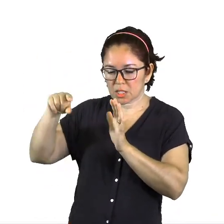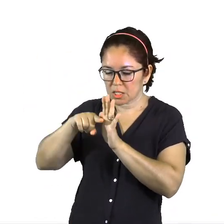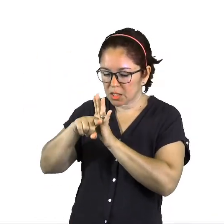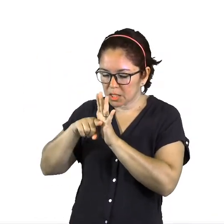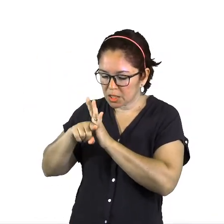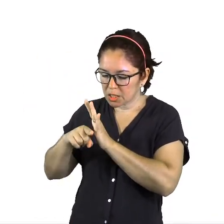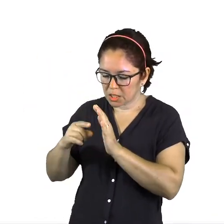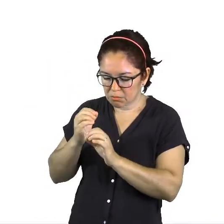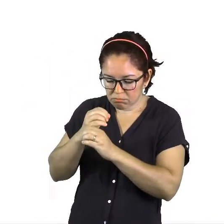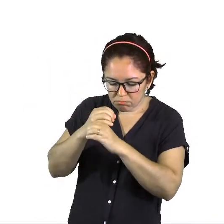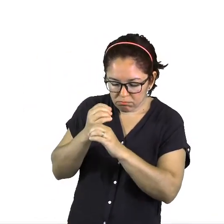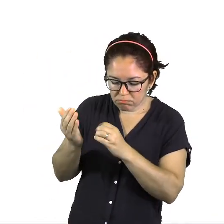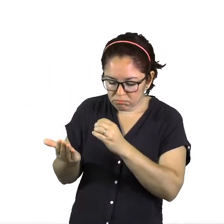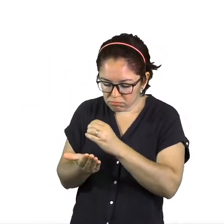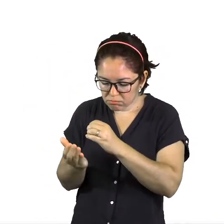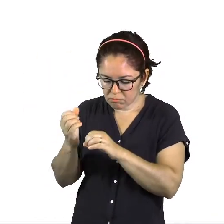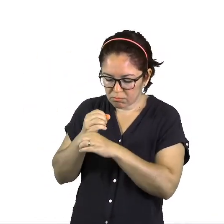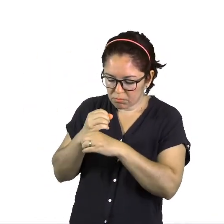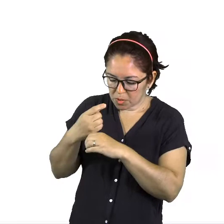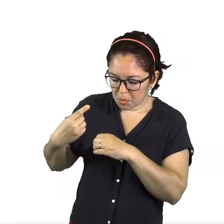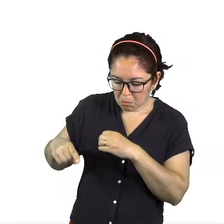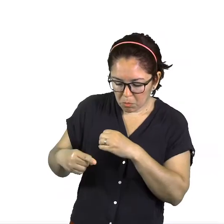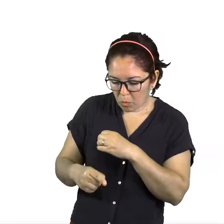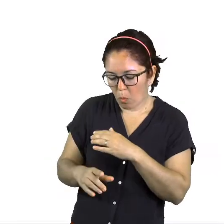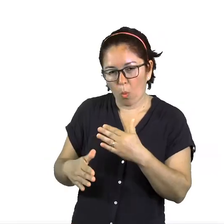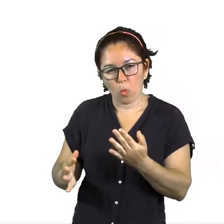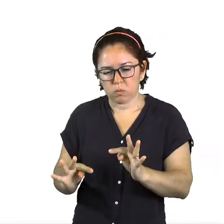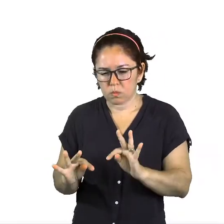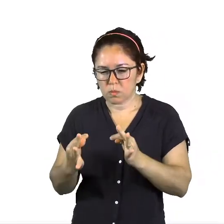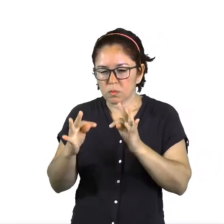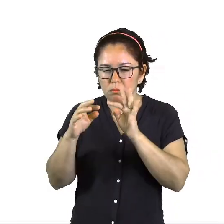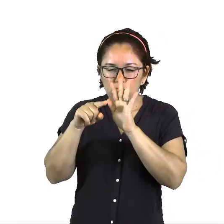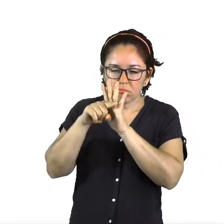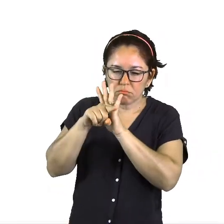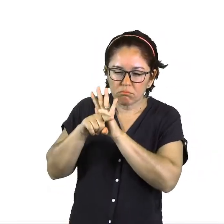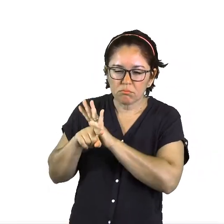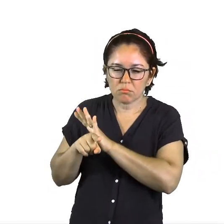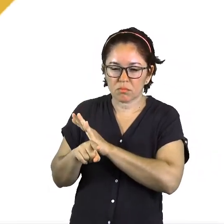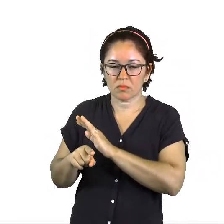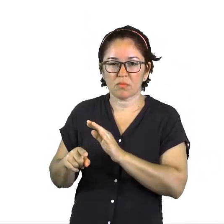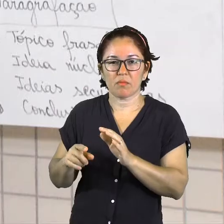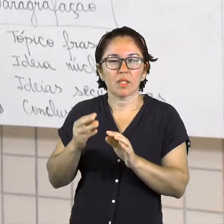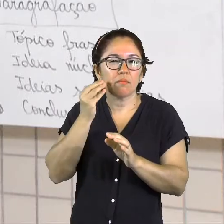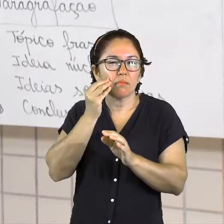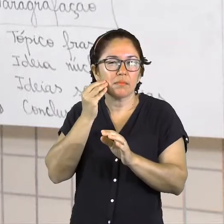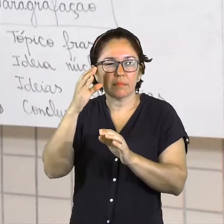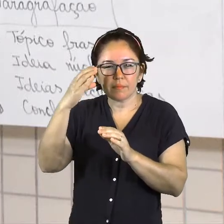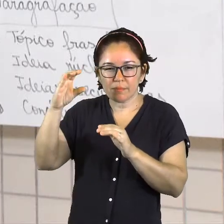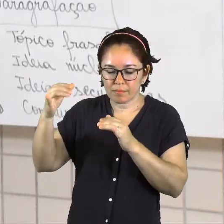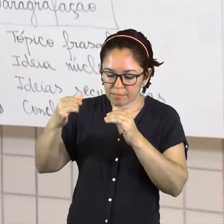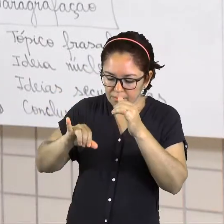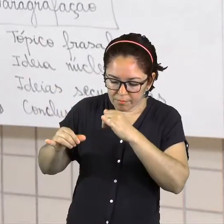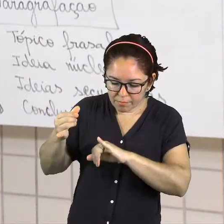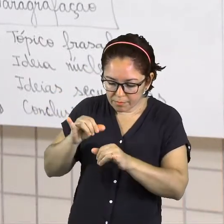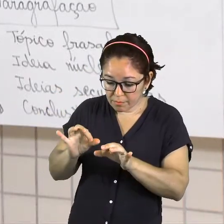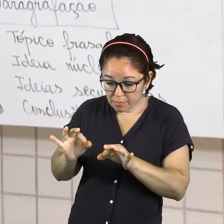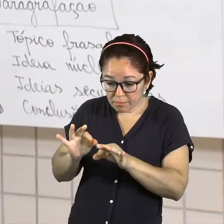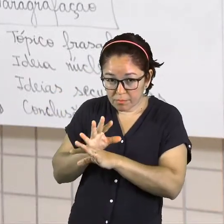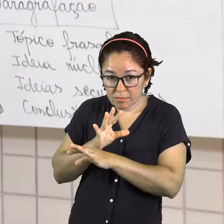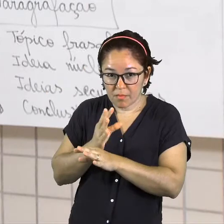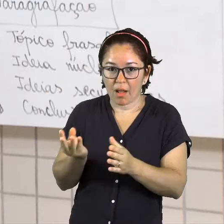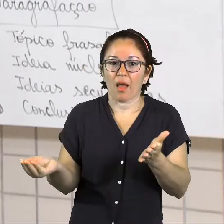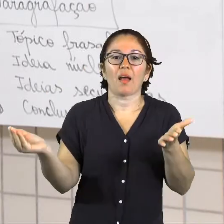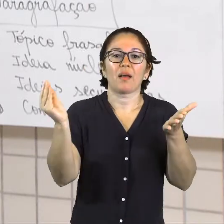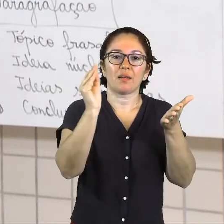ramo da ciência ou da tecnologia por meio de métodos científicos. Eu sempre estou colocando aqui a tecnologia, a gente vê que tem